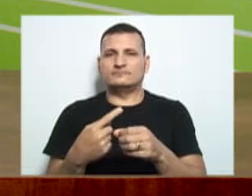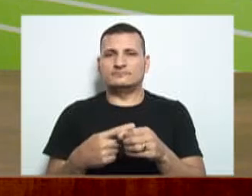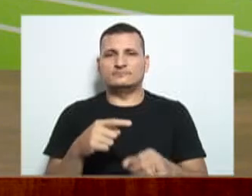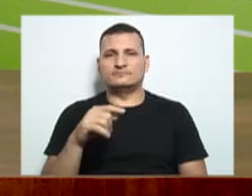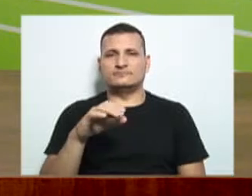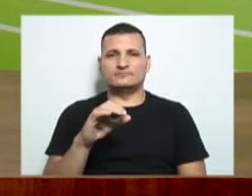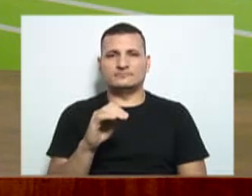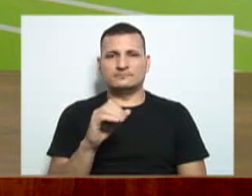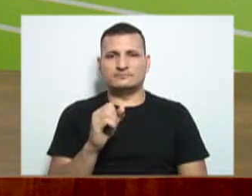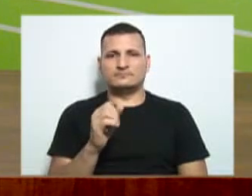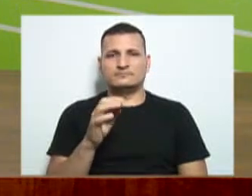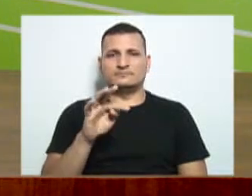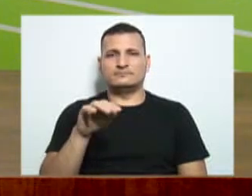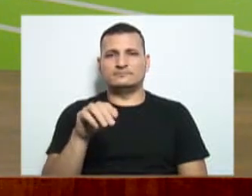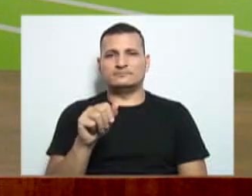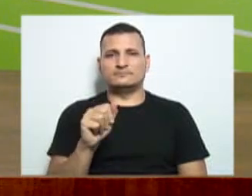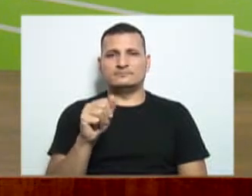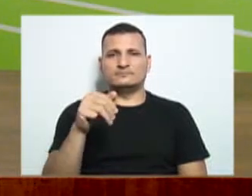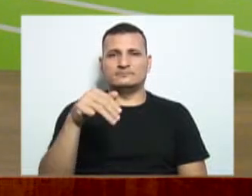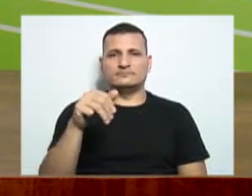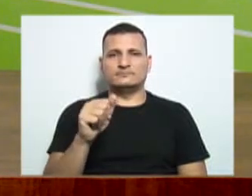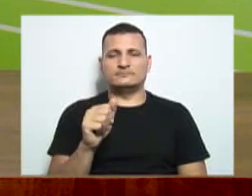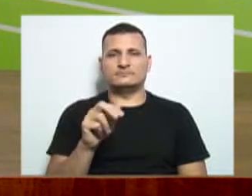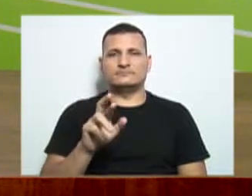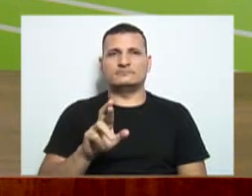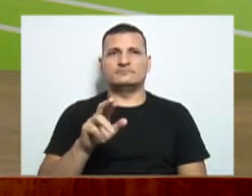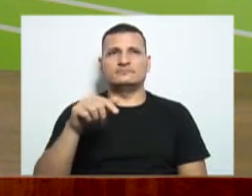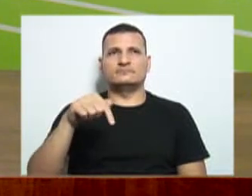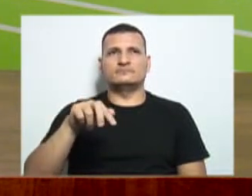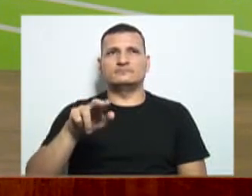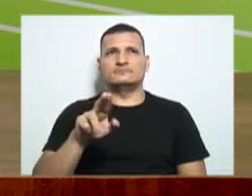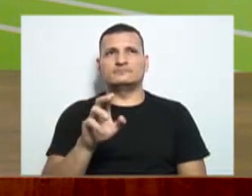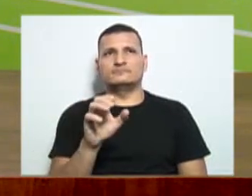Marques. Nossa, hoje a participação está...